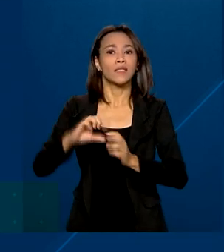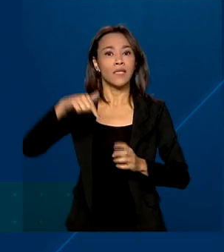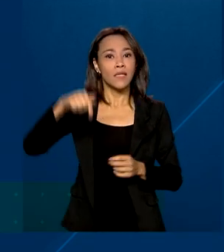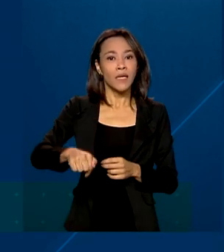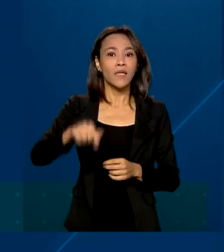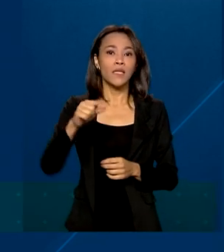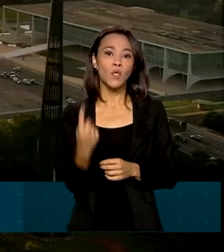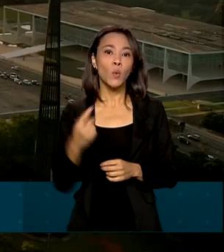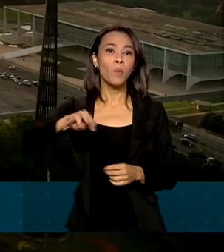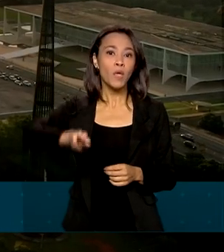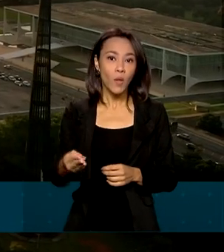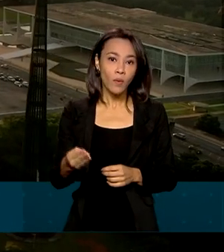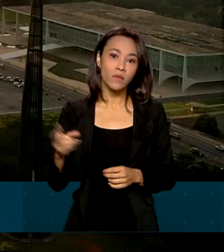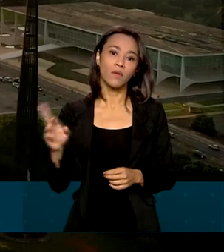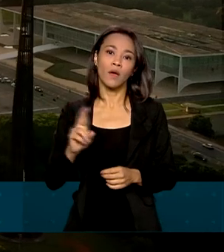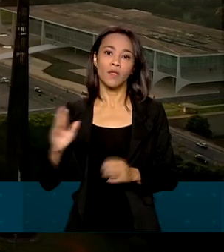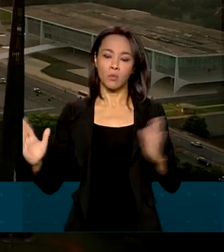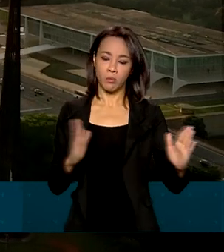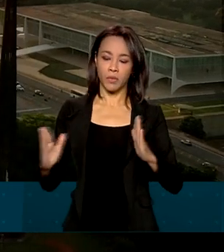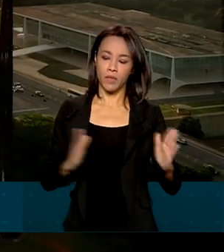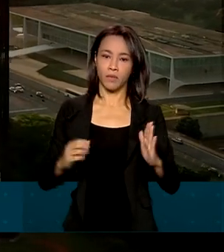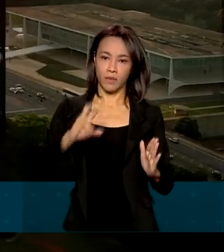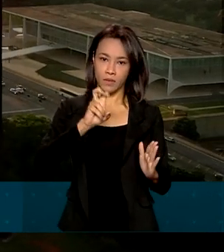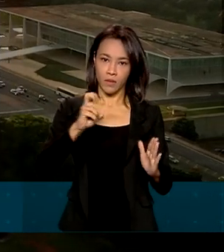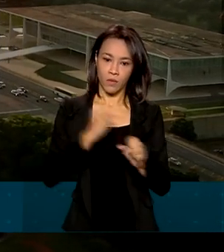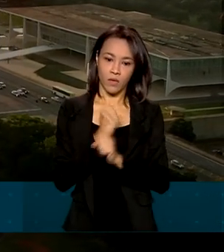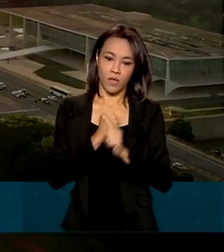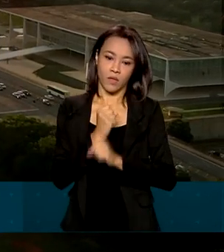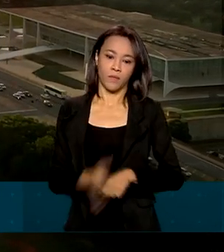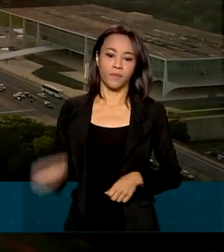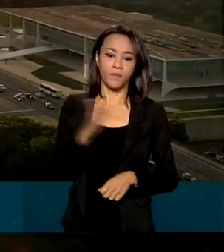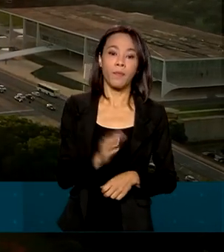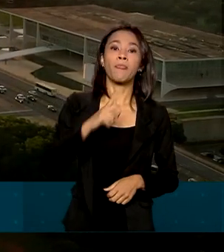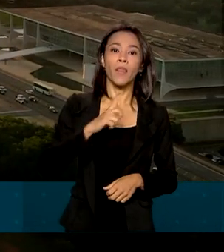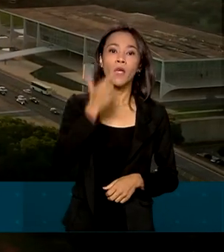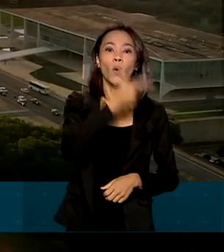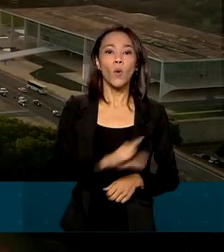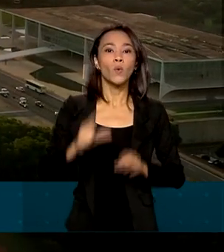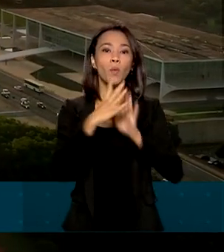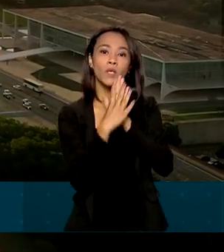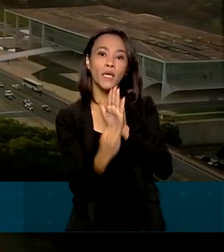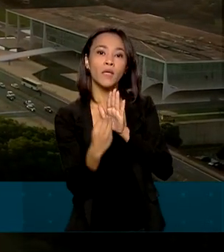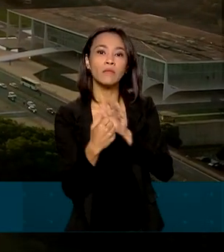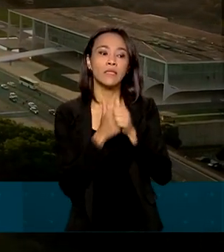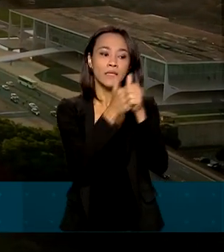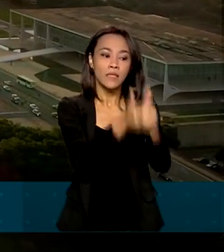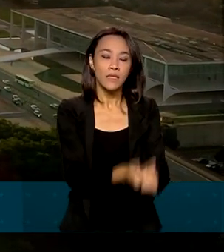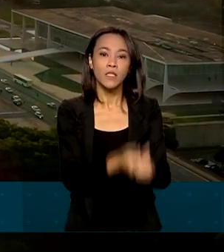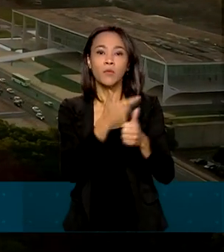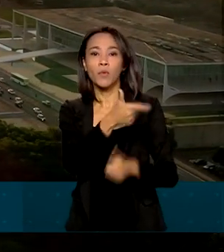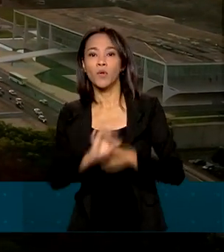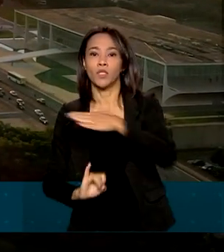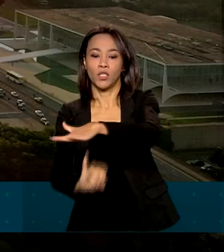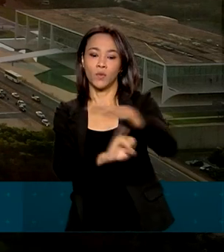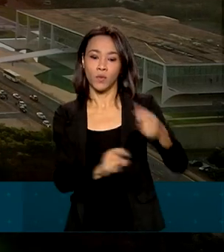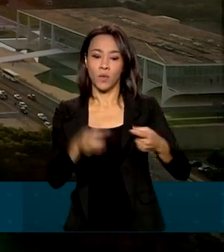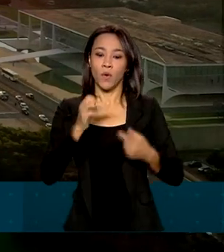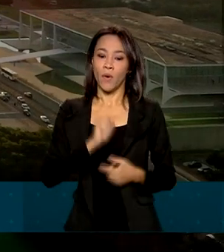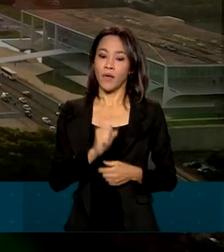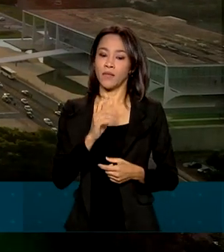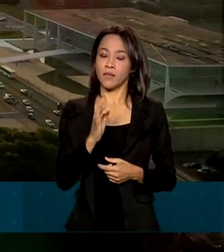milhões de reais em cinco anos e o modelo está sendo seguido por outras instituições o Supremo Tribunal Federal